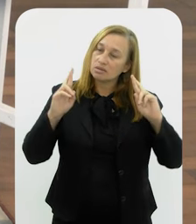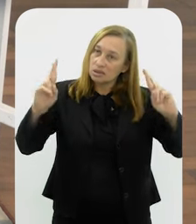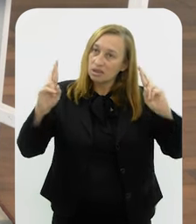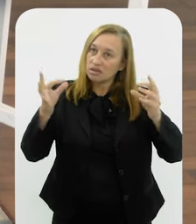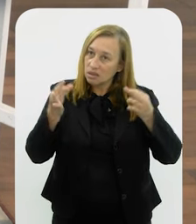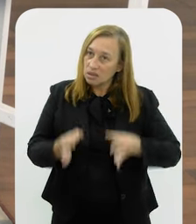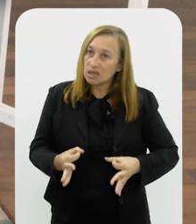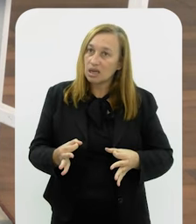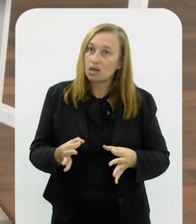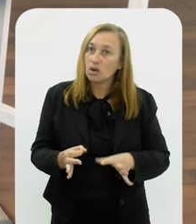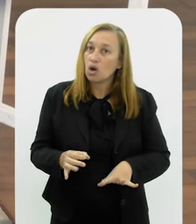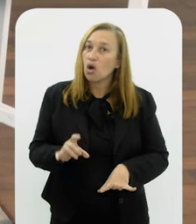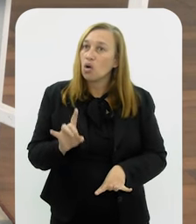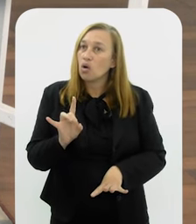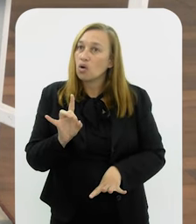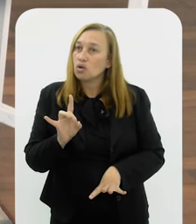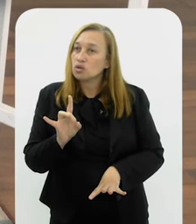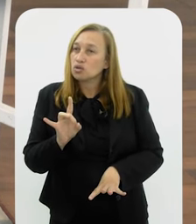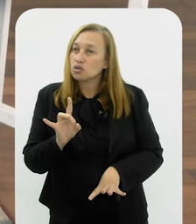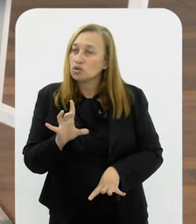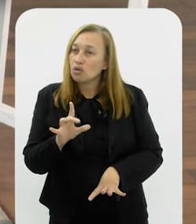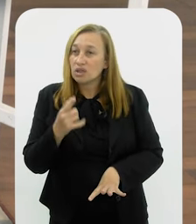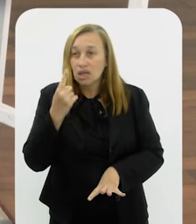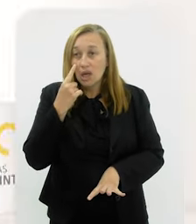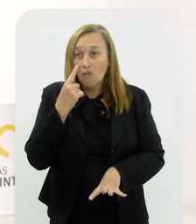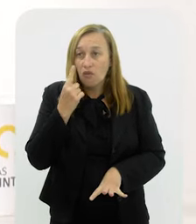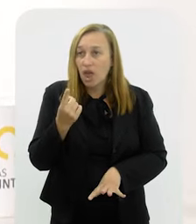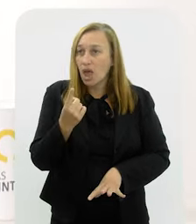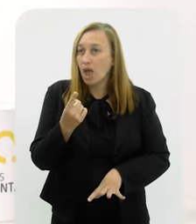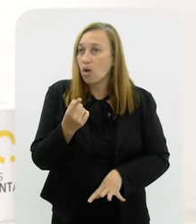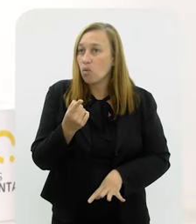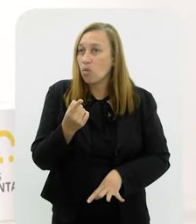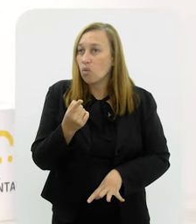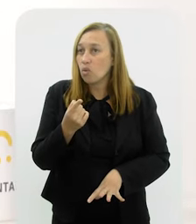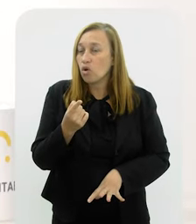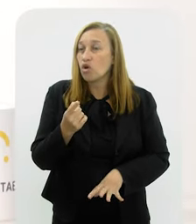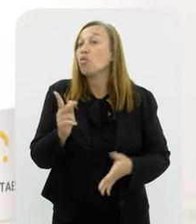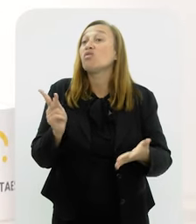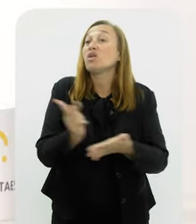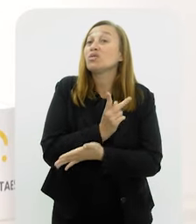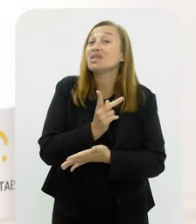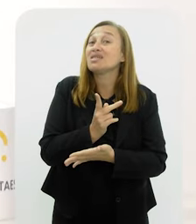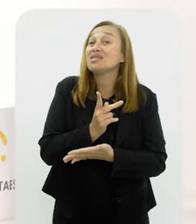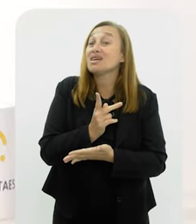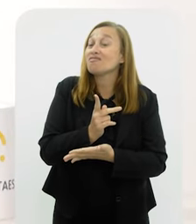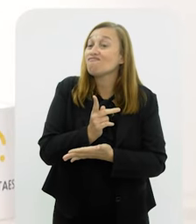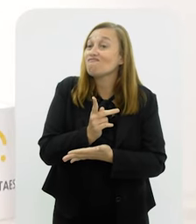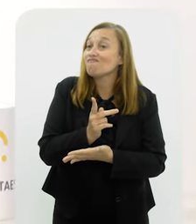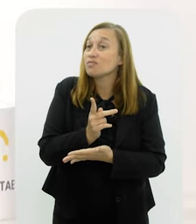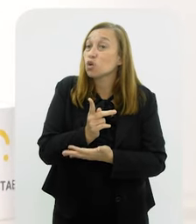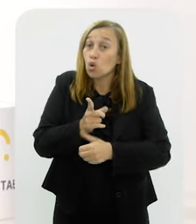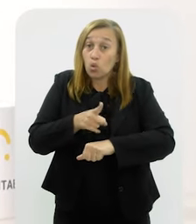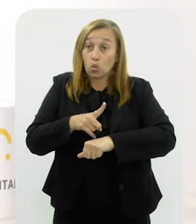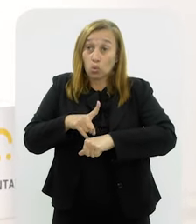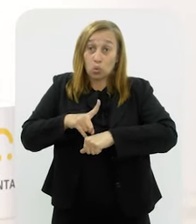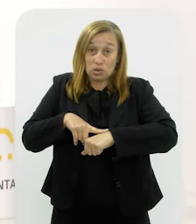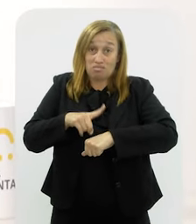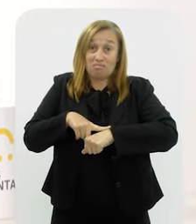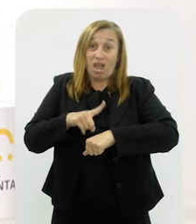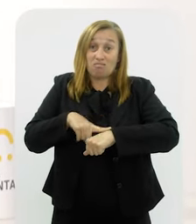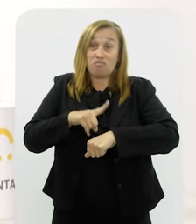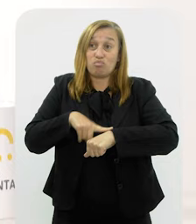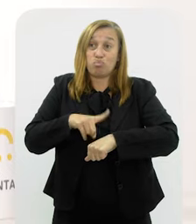Porque, para mim, eles só vão ter que equacionar o que é que vai acontecer depois, o